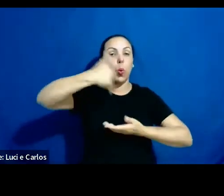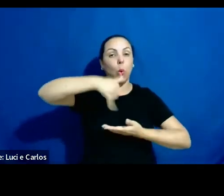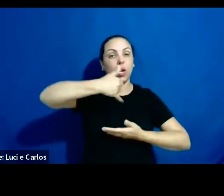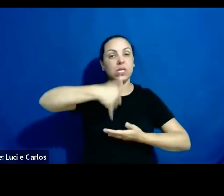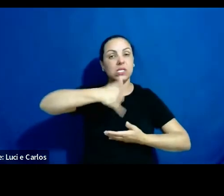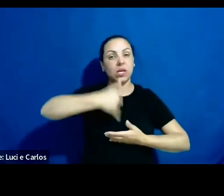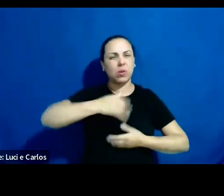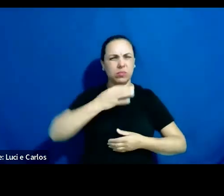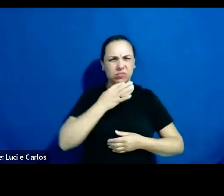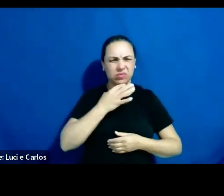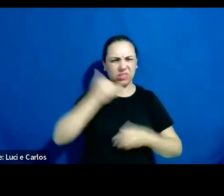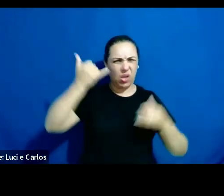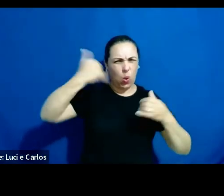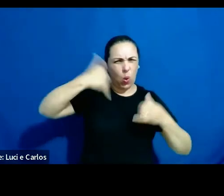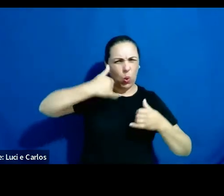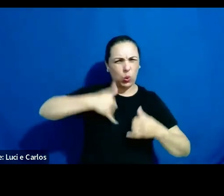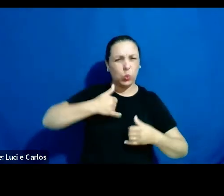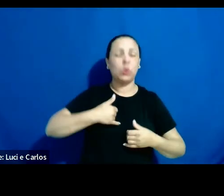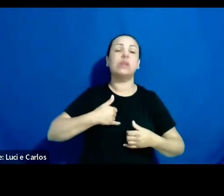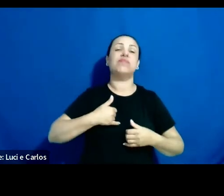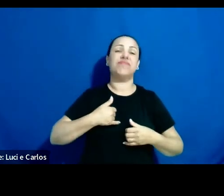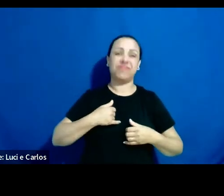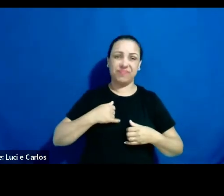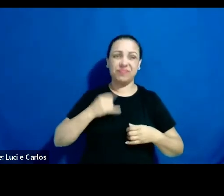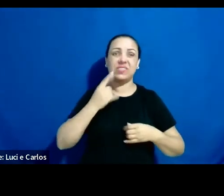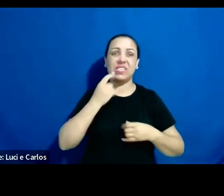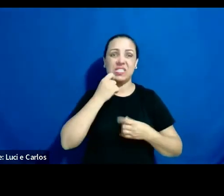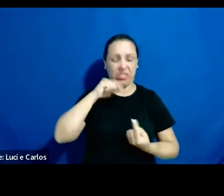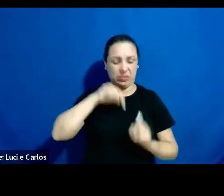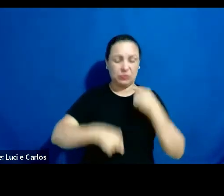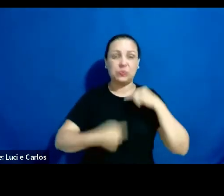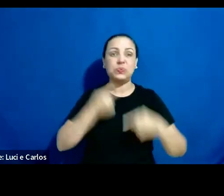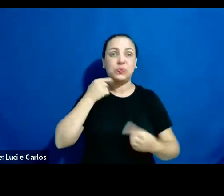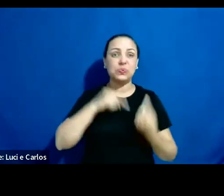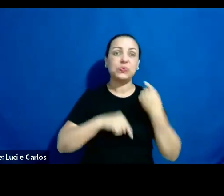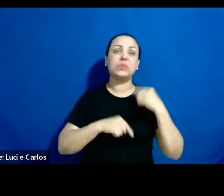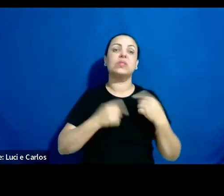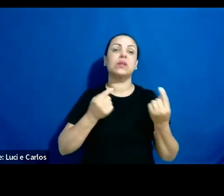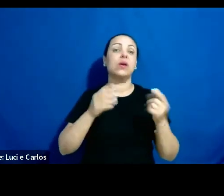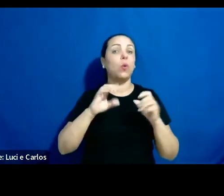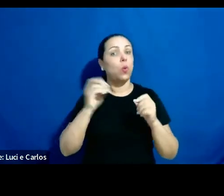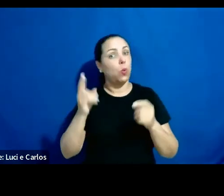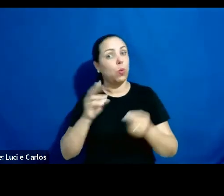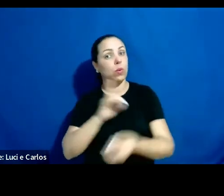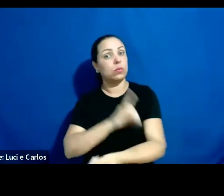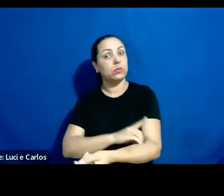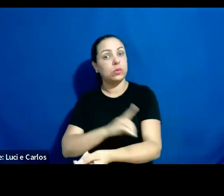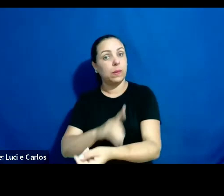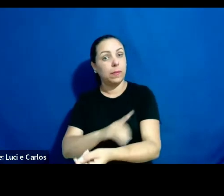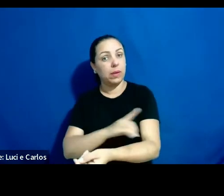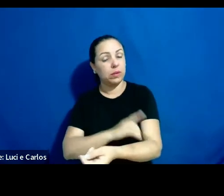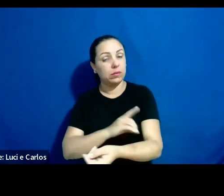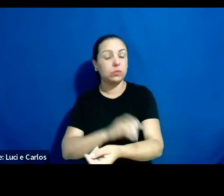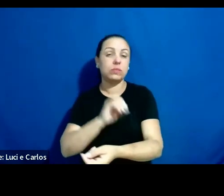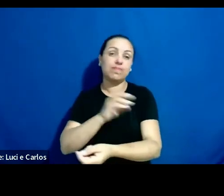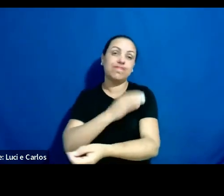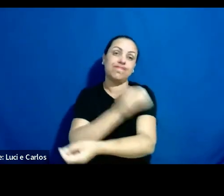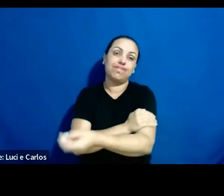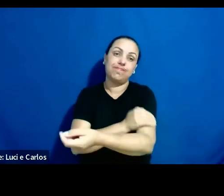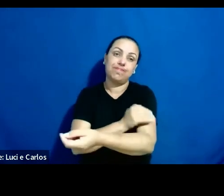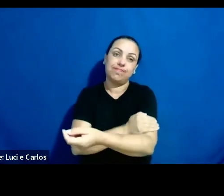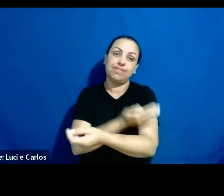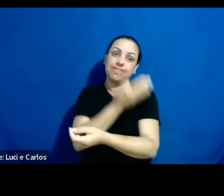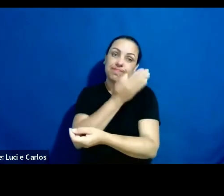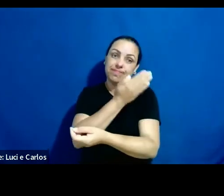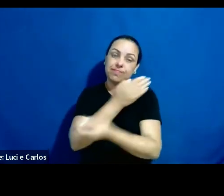E os diabéticos e hipertensos, trabalham sempre juntos os dois, né? Eles apresentam de 2 a 4 vezes mais chances